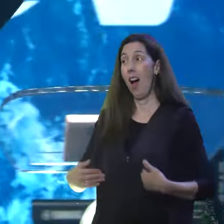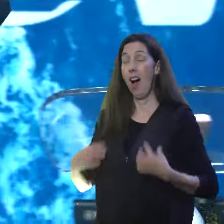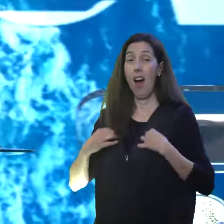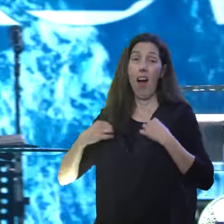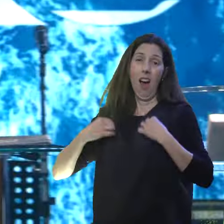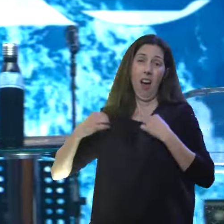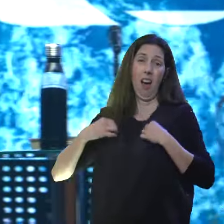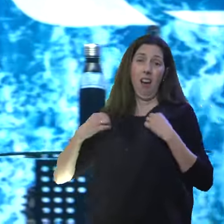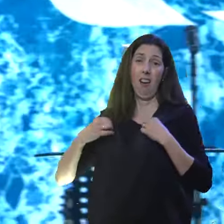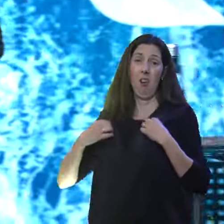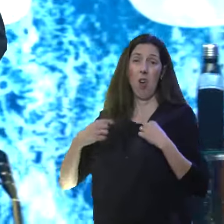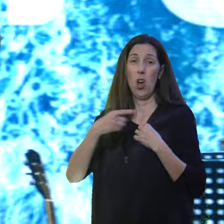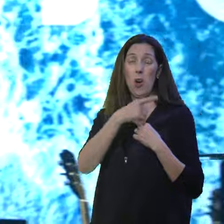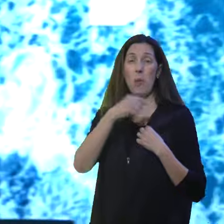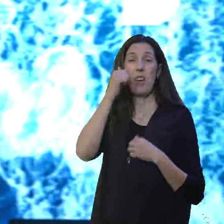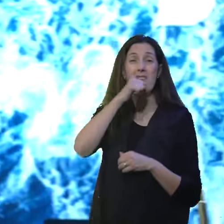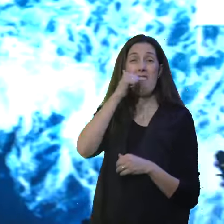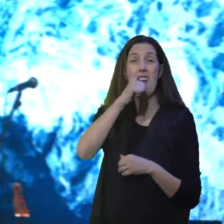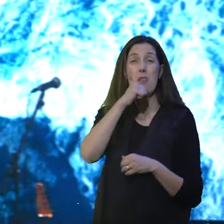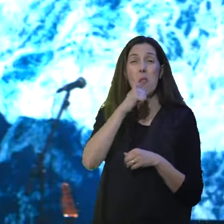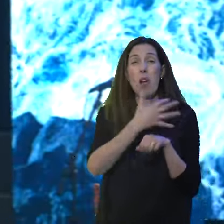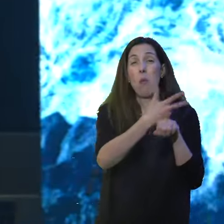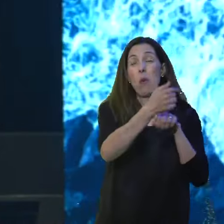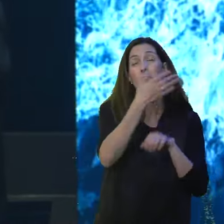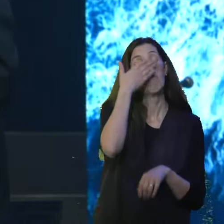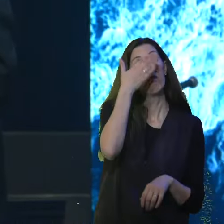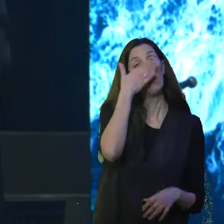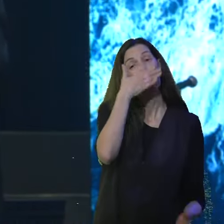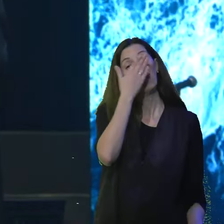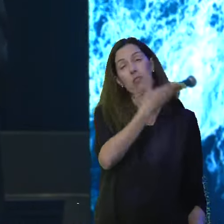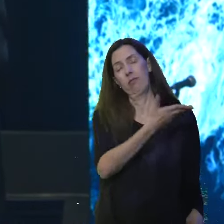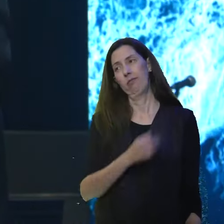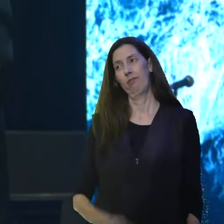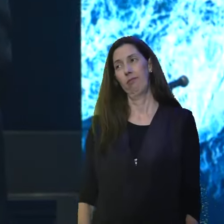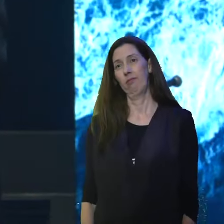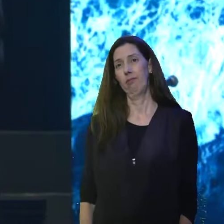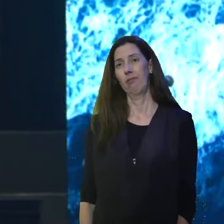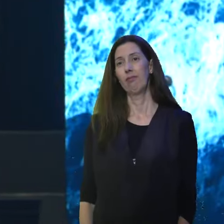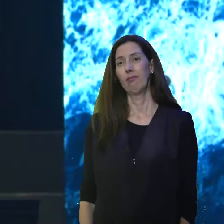Esse é o tipo de roupa das mulheres dos filmes pornográficos.